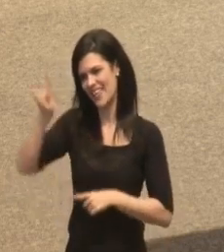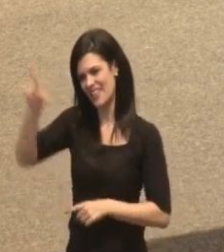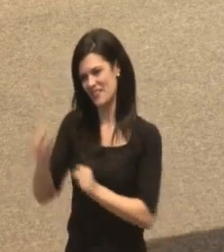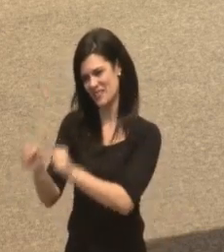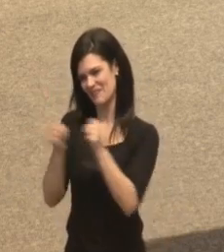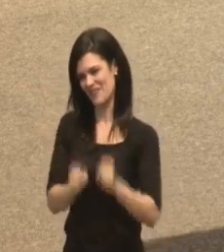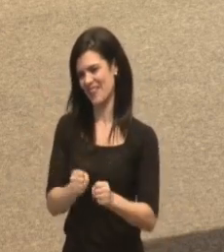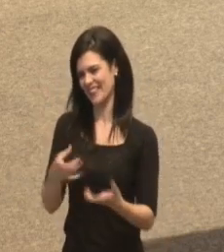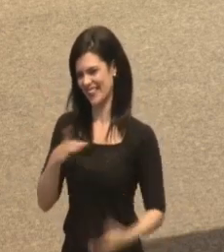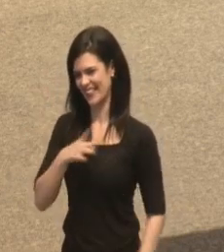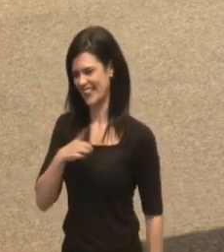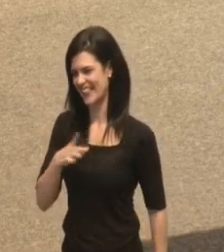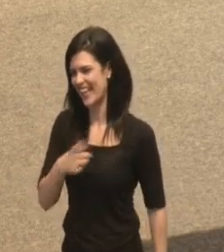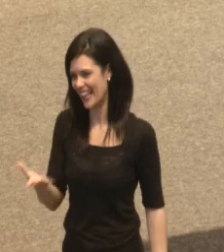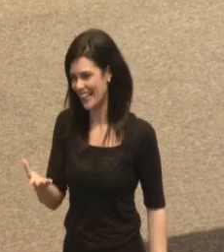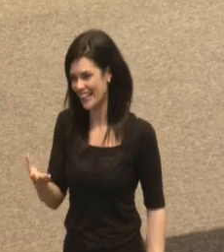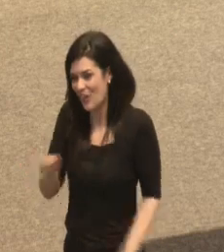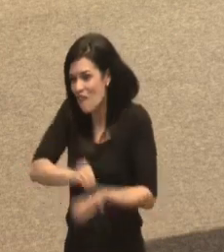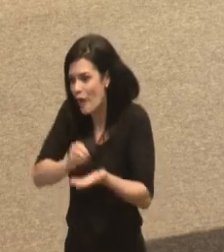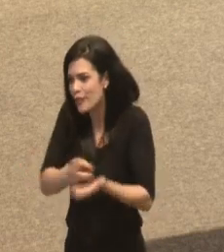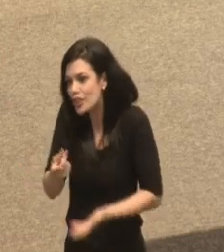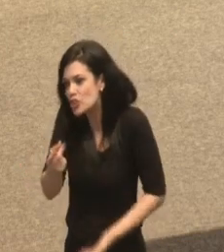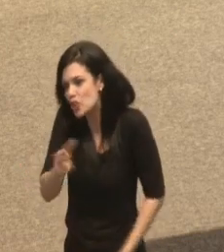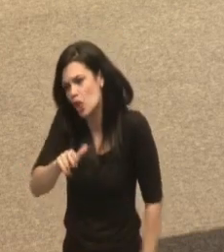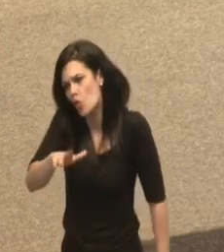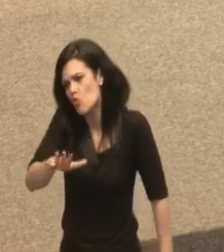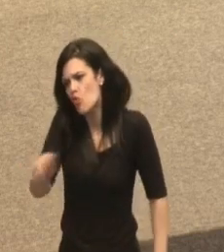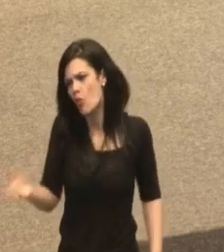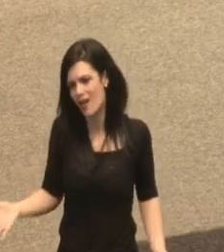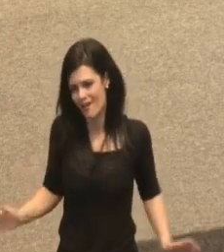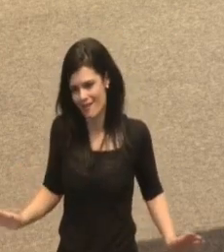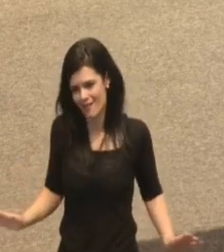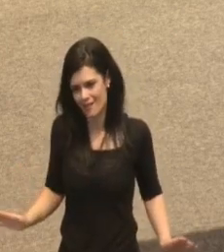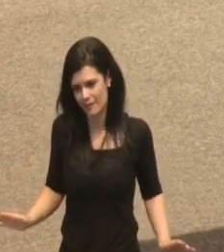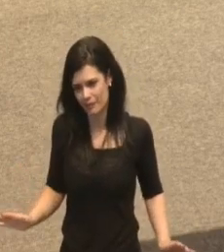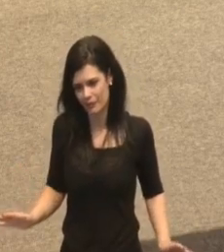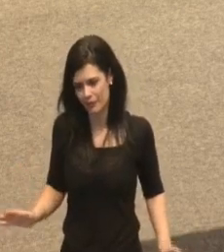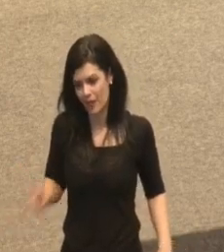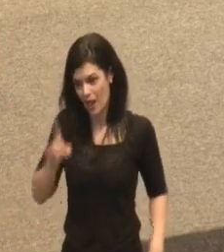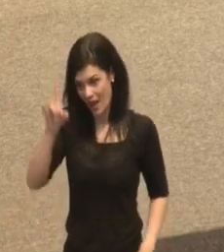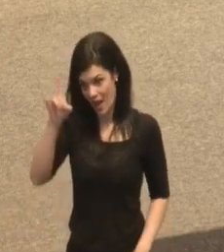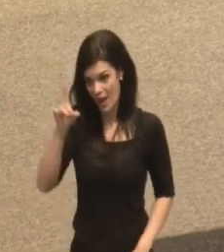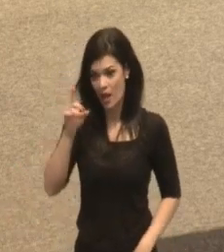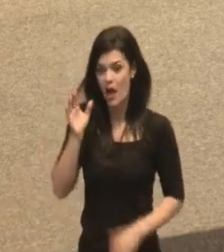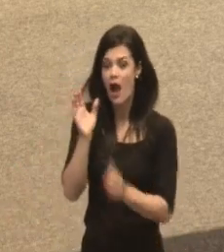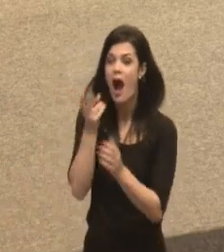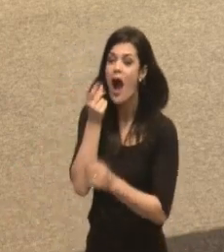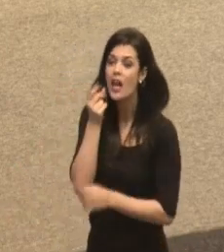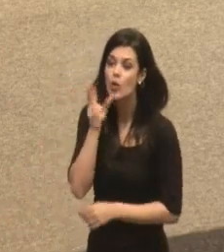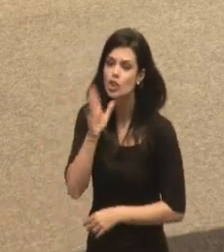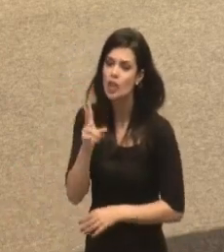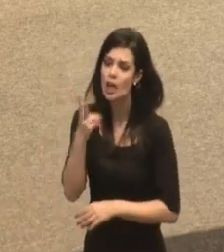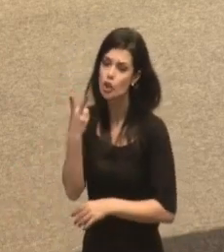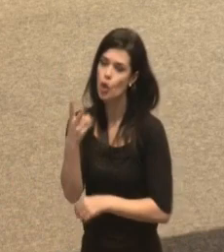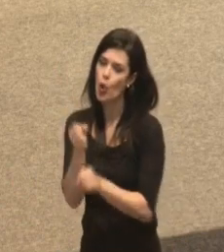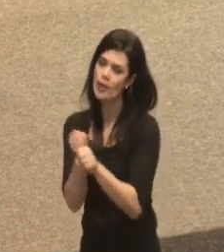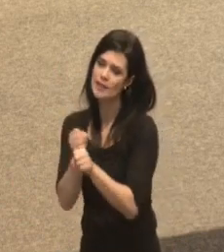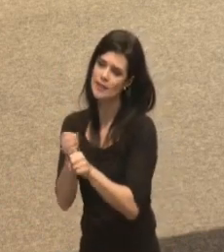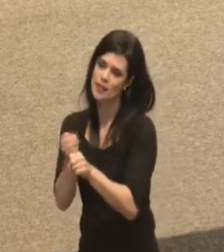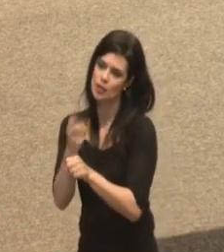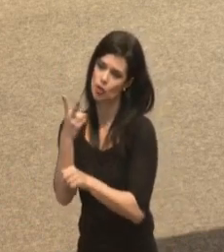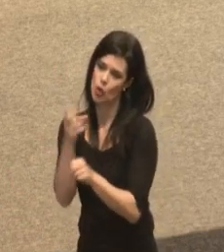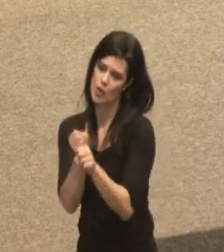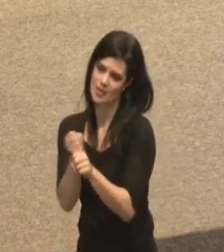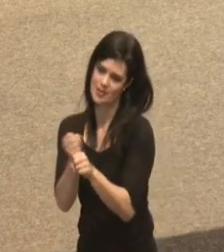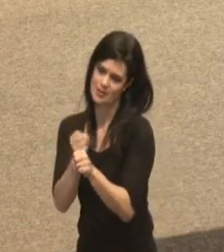nunca vai faltar. E ao longo desses quase 2 anos da Cristolândia em Alagoas, irmãos, várias pessoas, mas várias